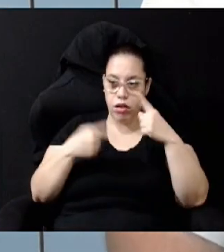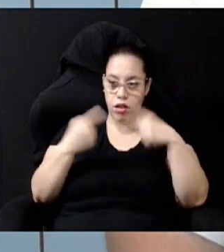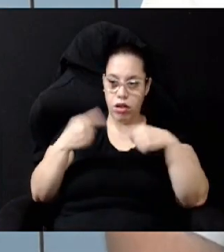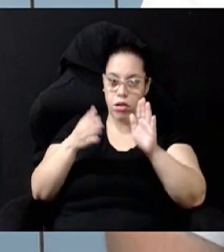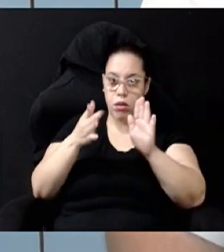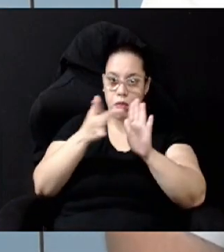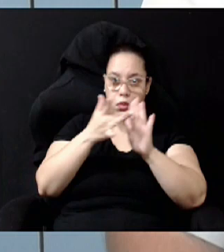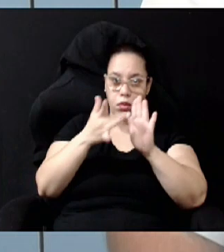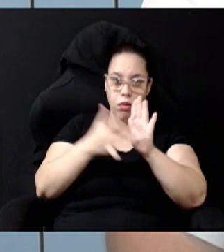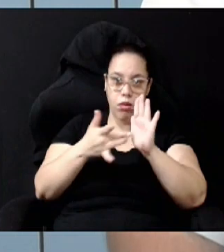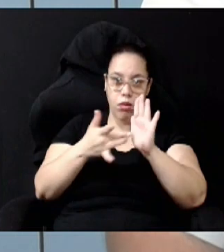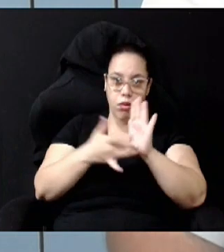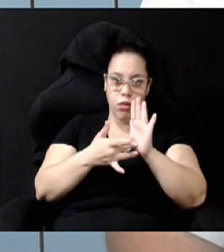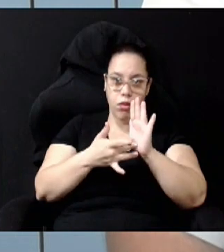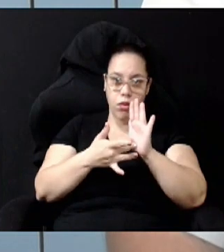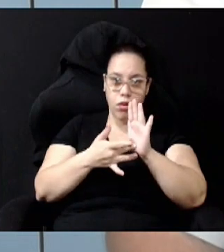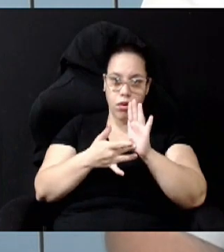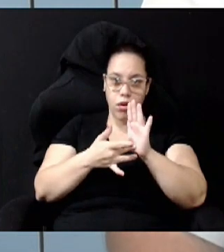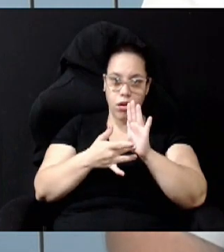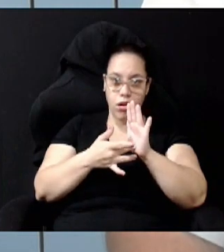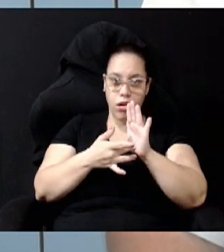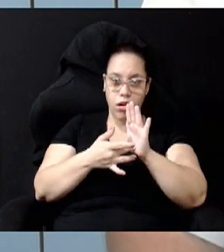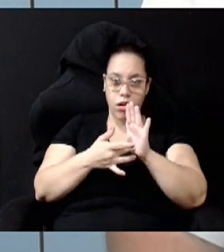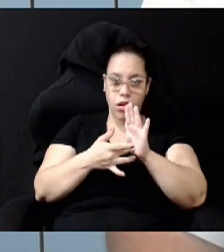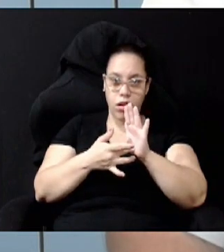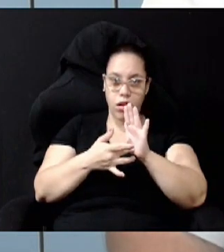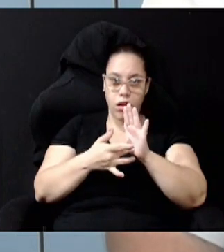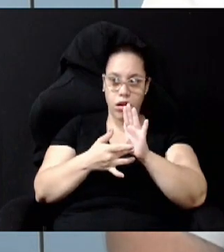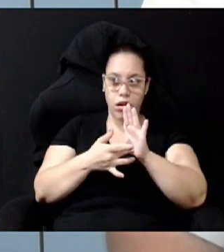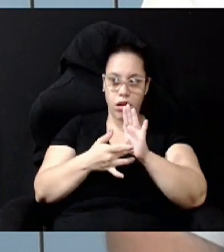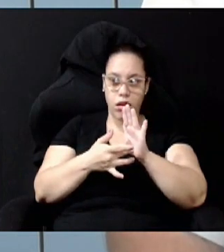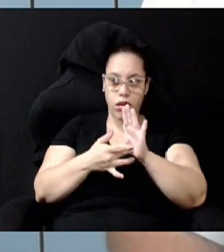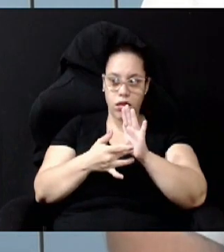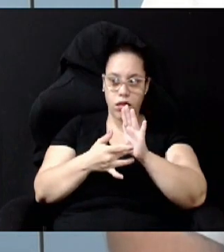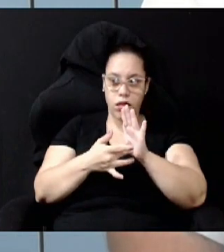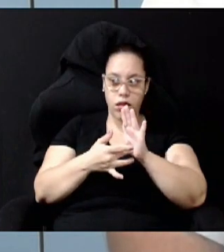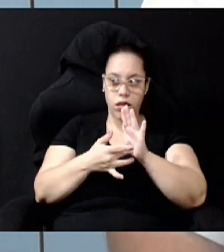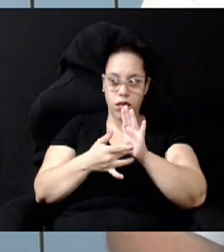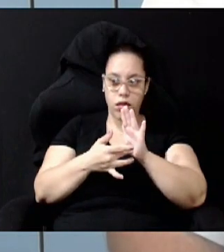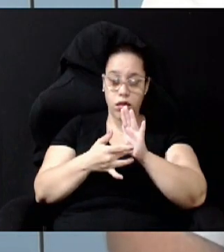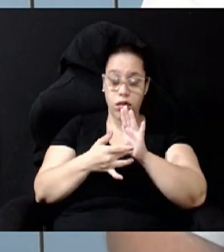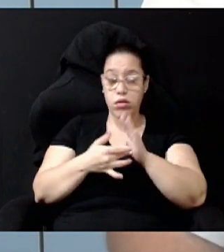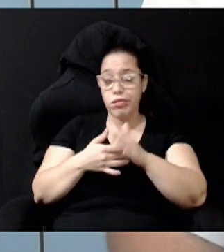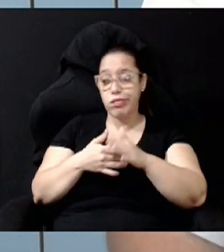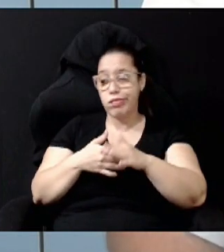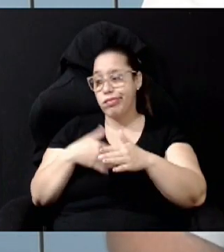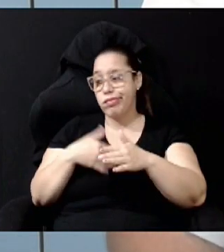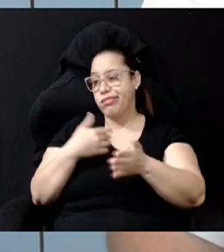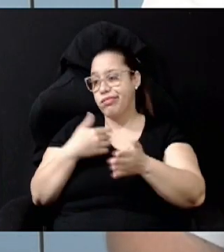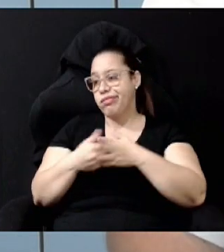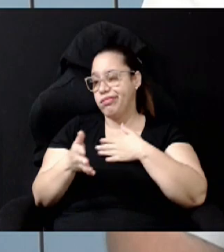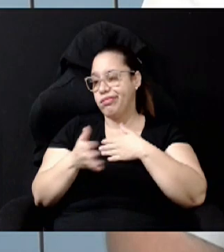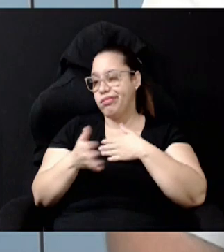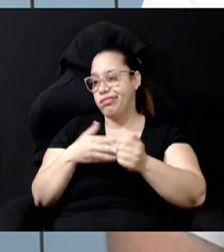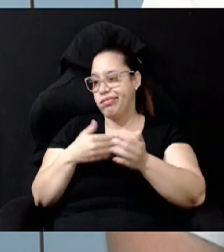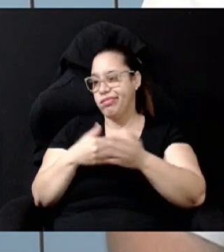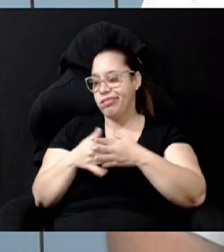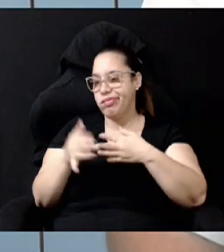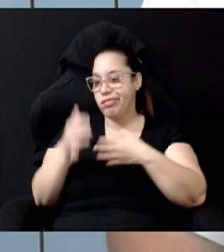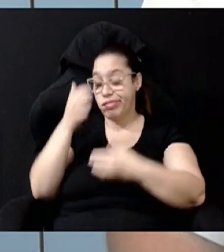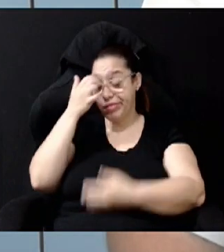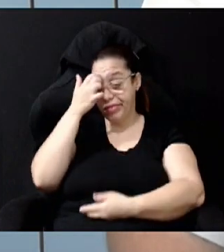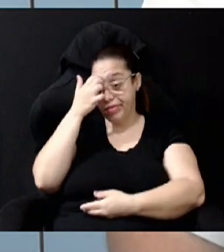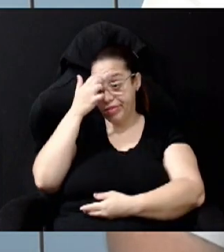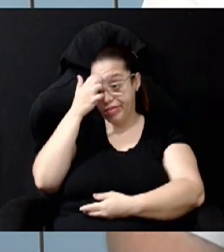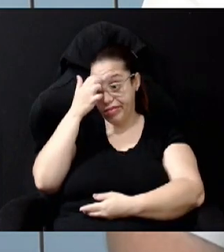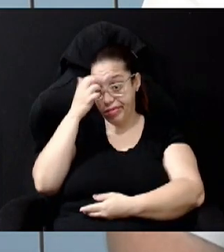um bando de jabuti para poder continuar explorando, né, as usinas,